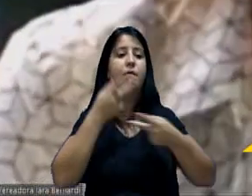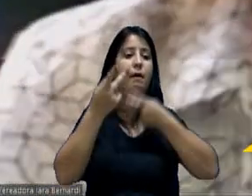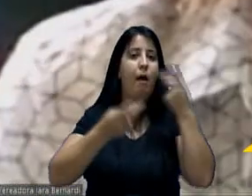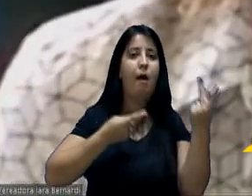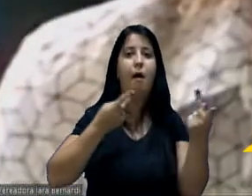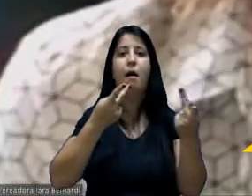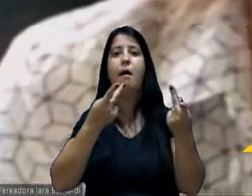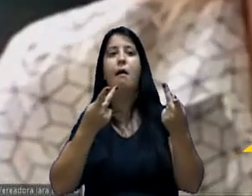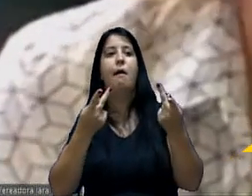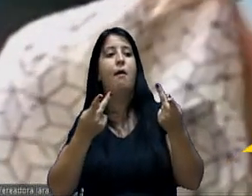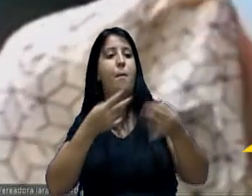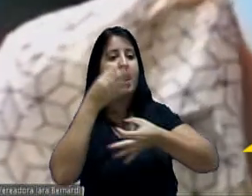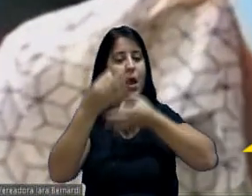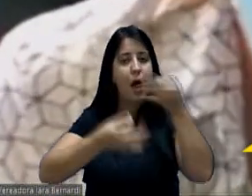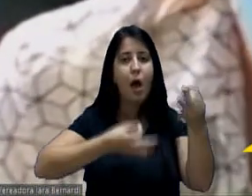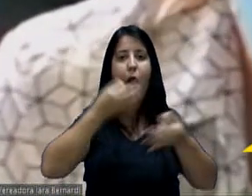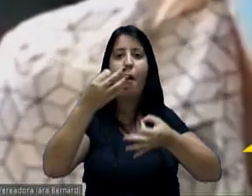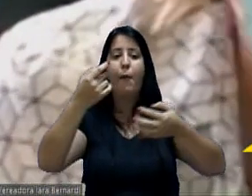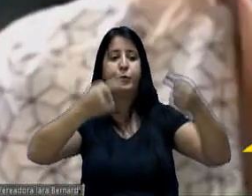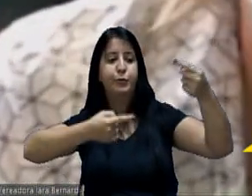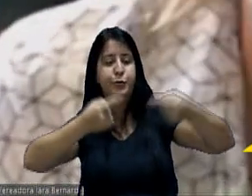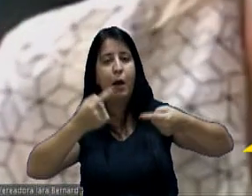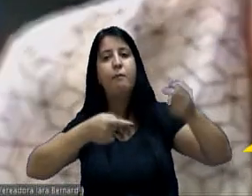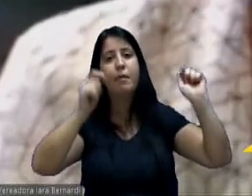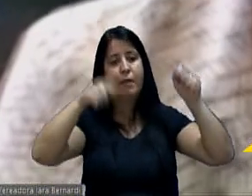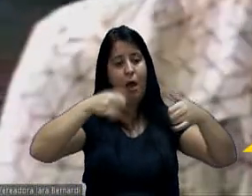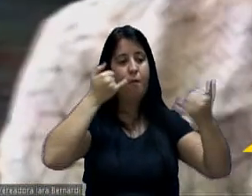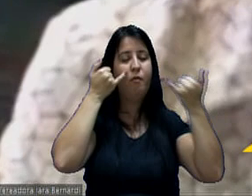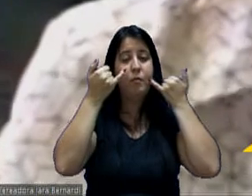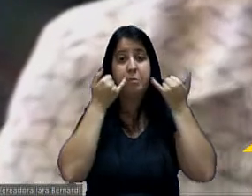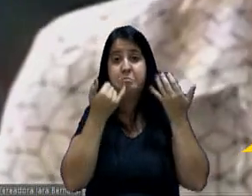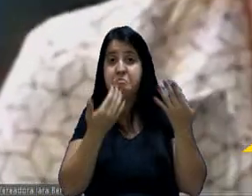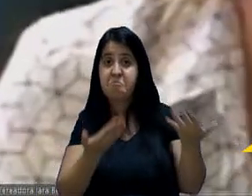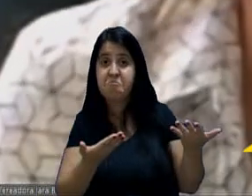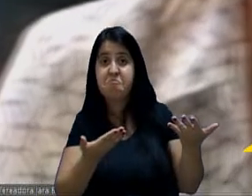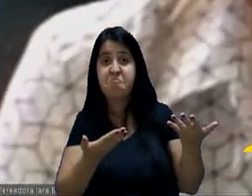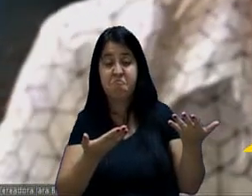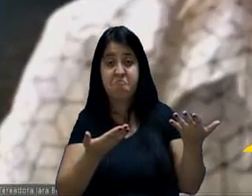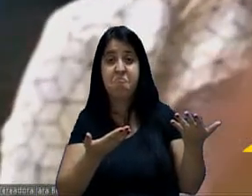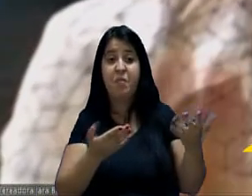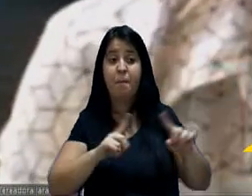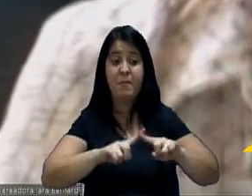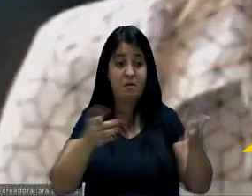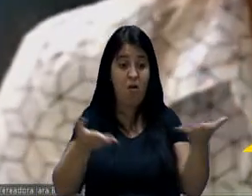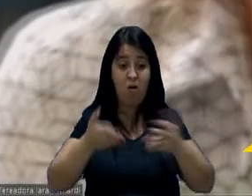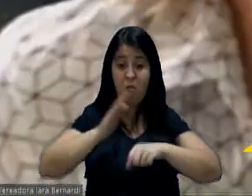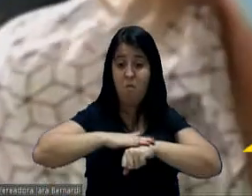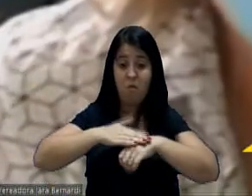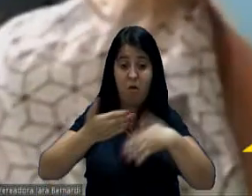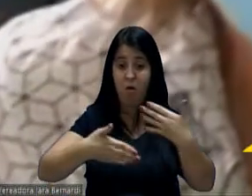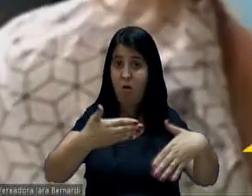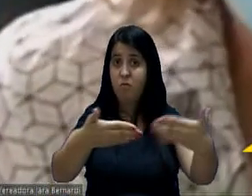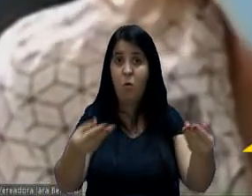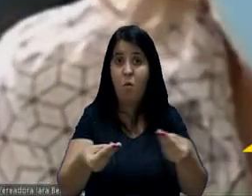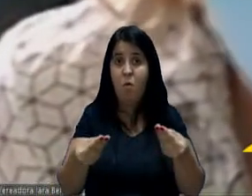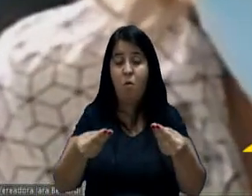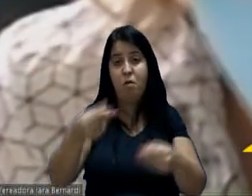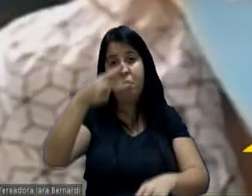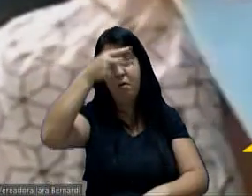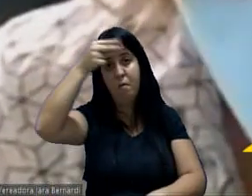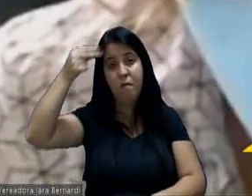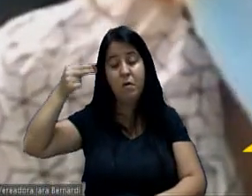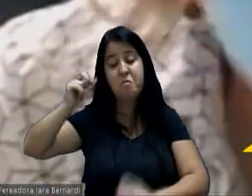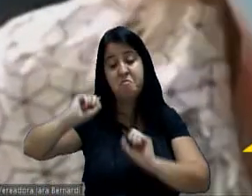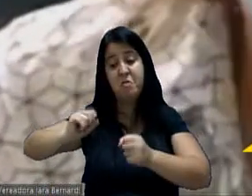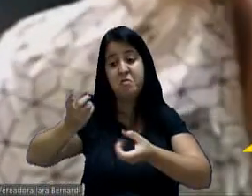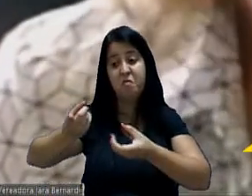opiniões, nós poderíamos pegar informações. Da maneira como nós estamos votando, o prefeito pode votar,